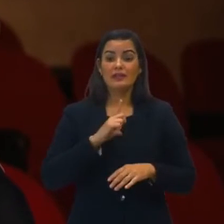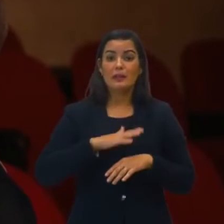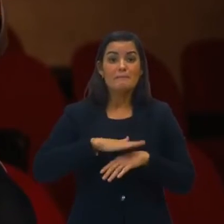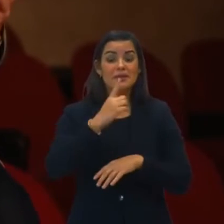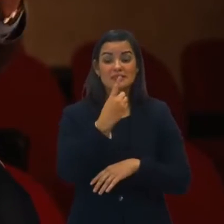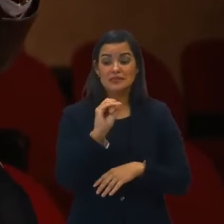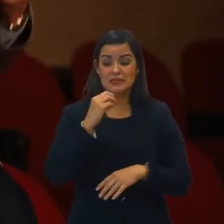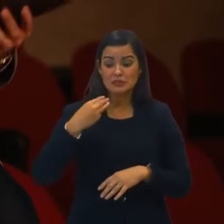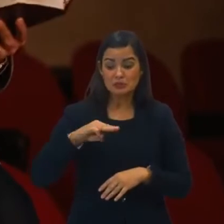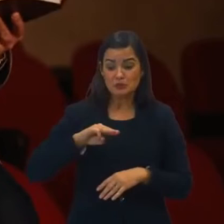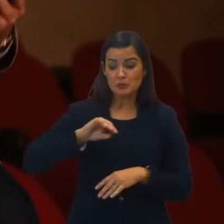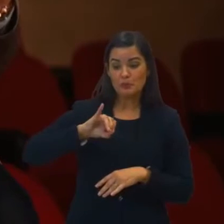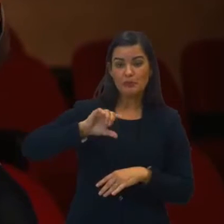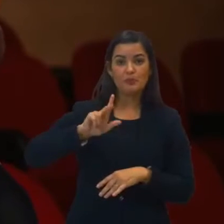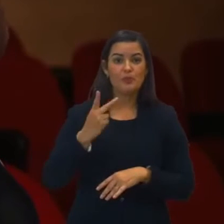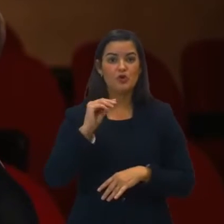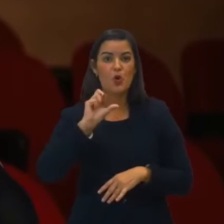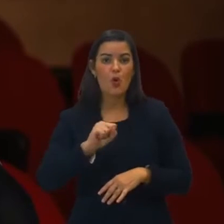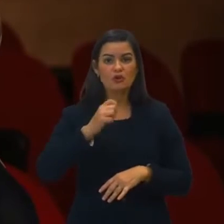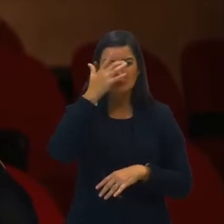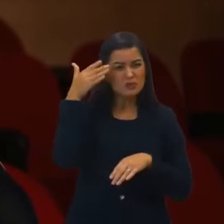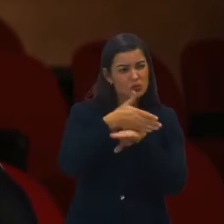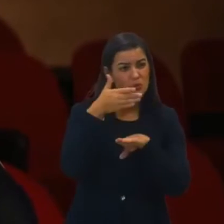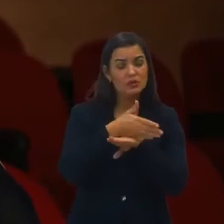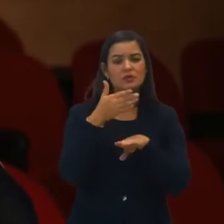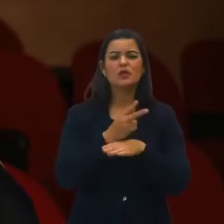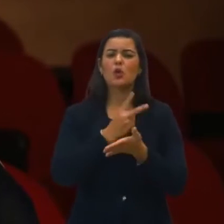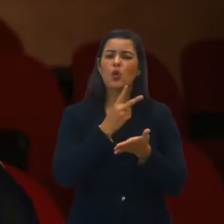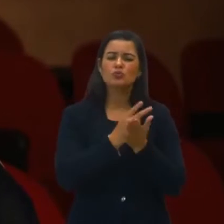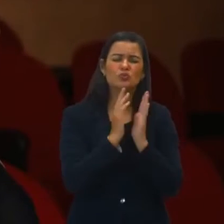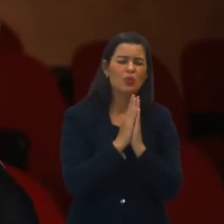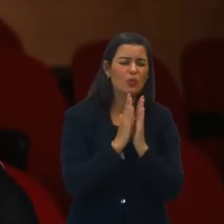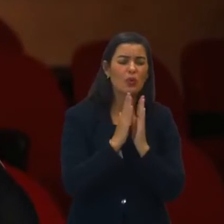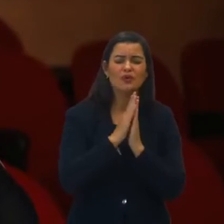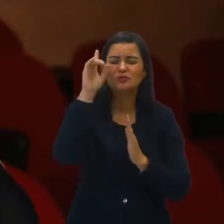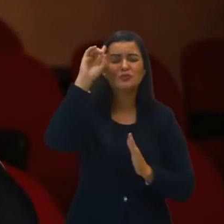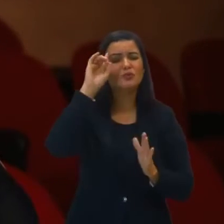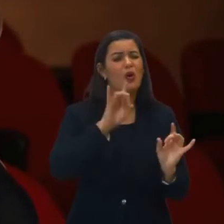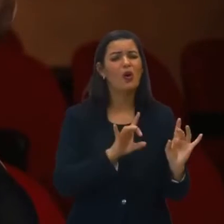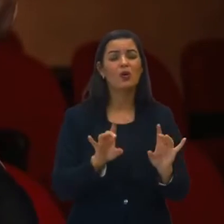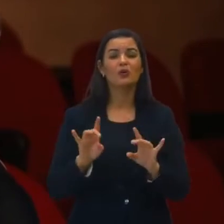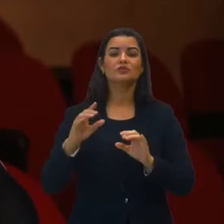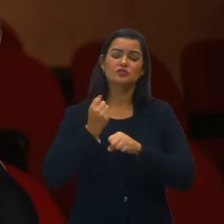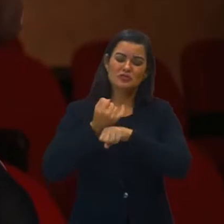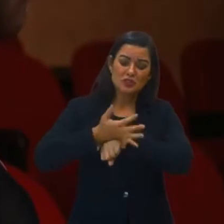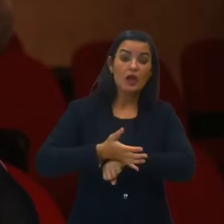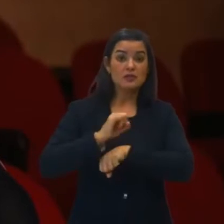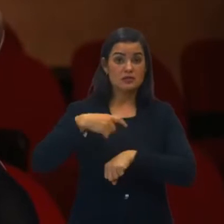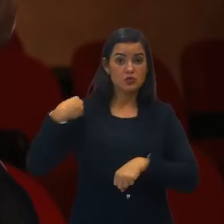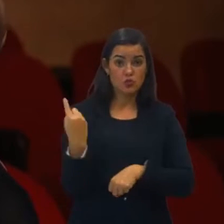hoje muitas igrejas permanecem orando diariamente pelas madrugadas. Se nós quisermos um